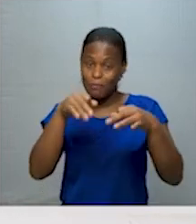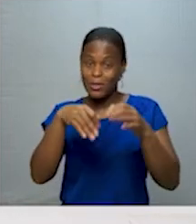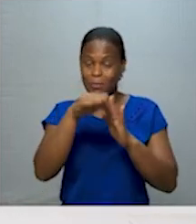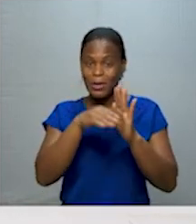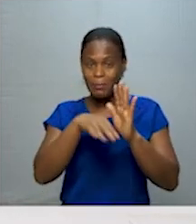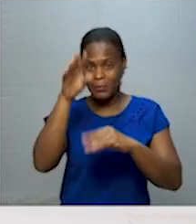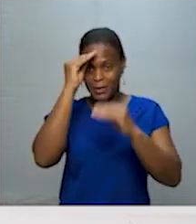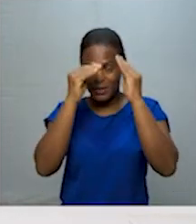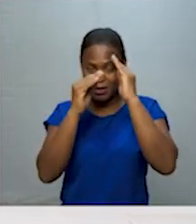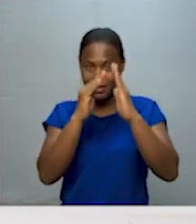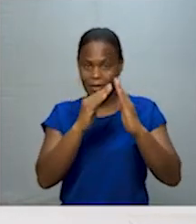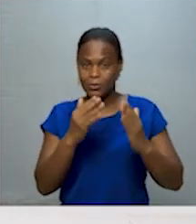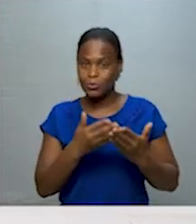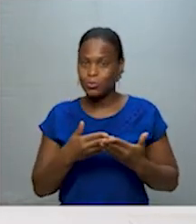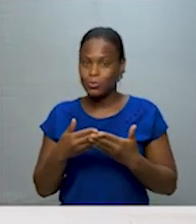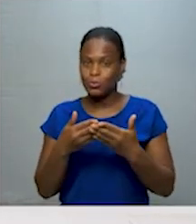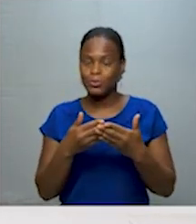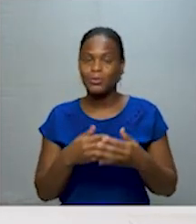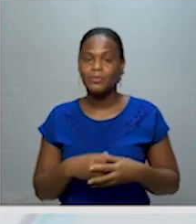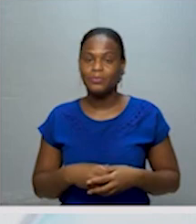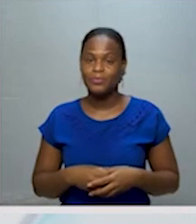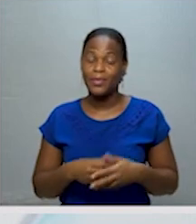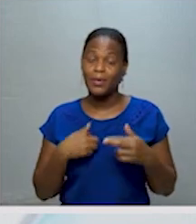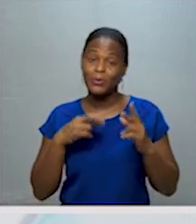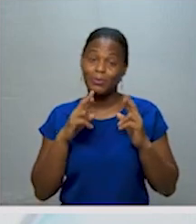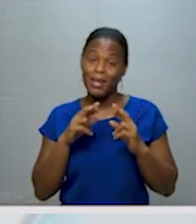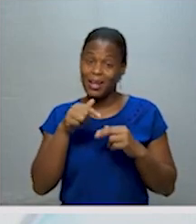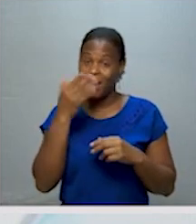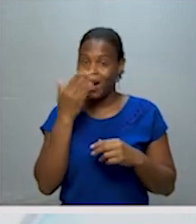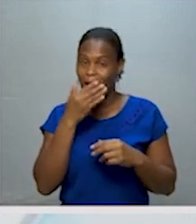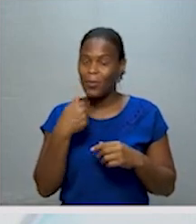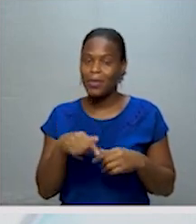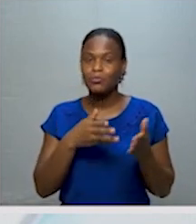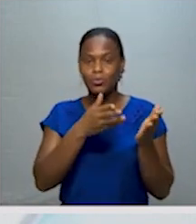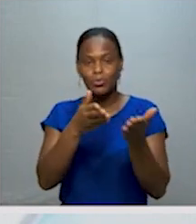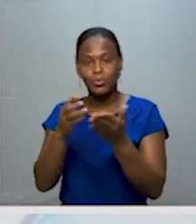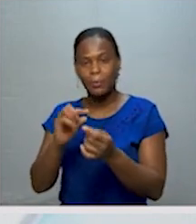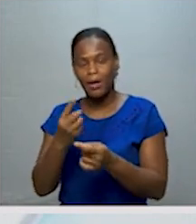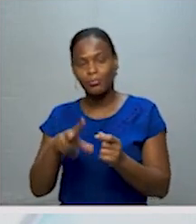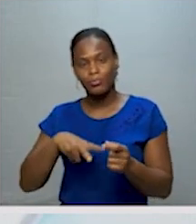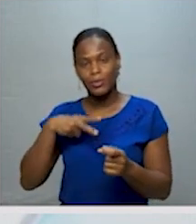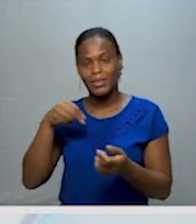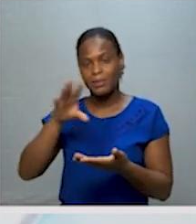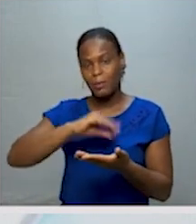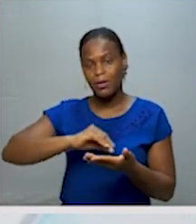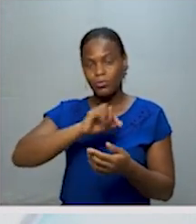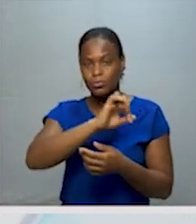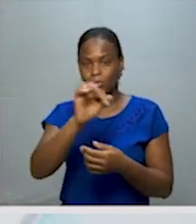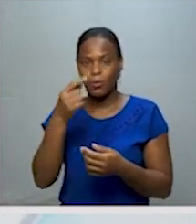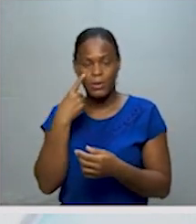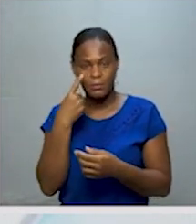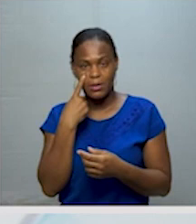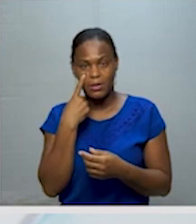do programa Aprender e Estudar em Casa. Espero que estas aulas tenham contribuído para o enriquecimento do